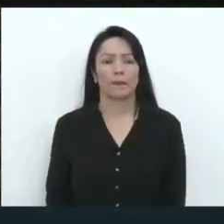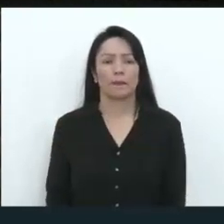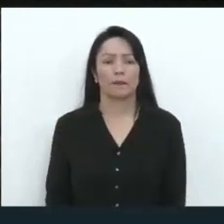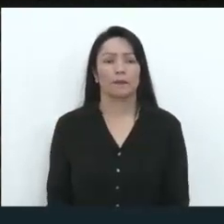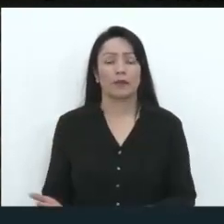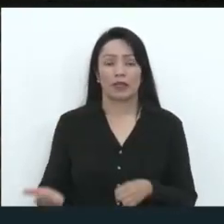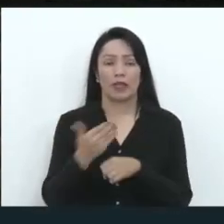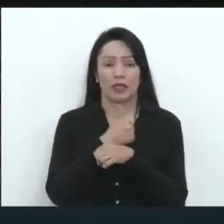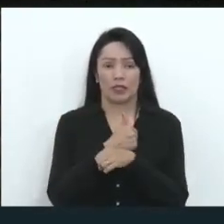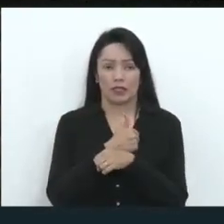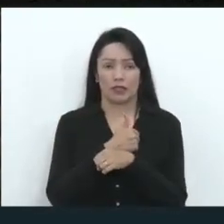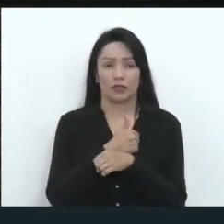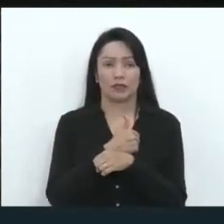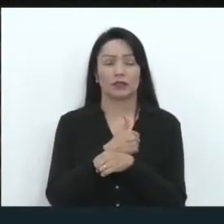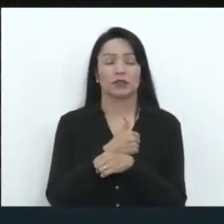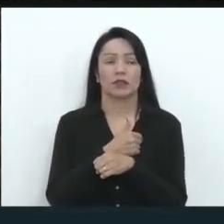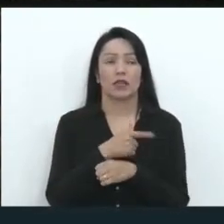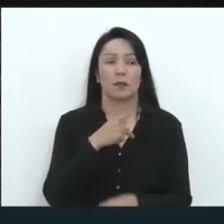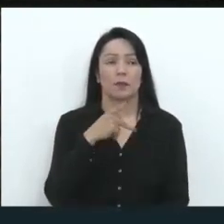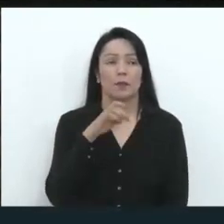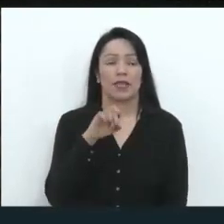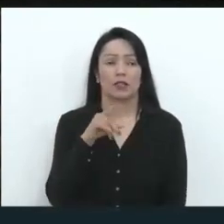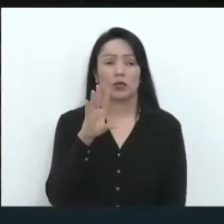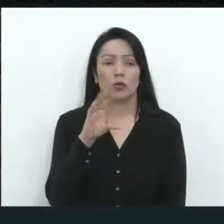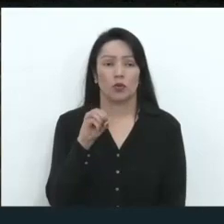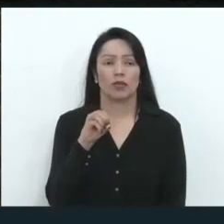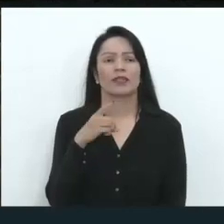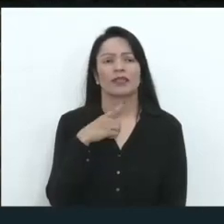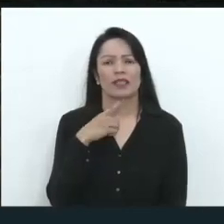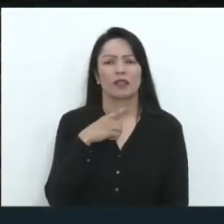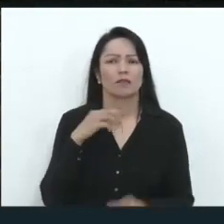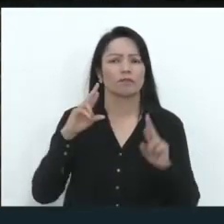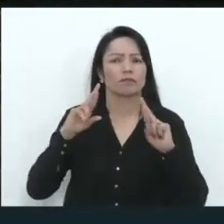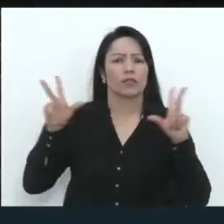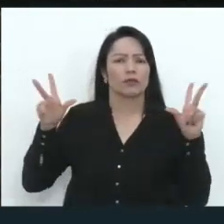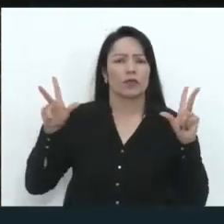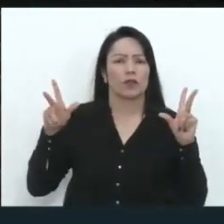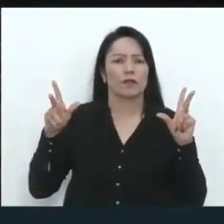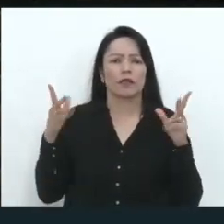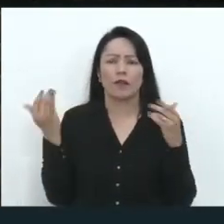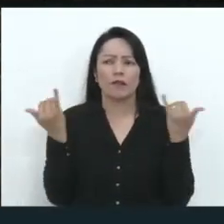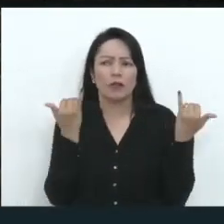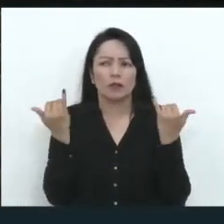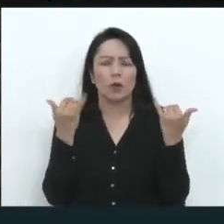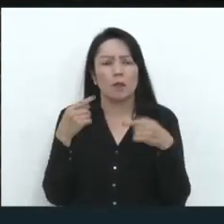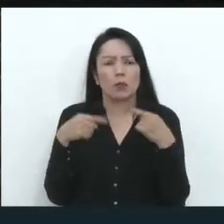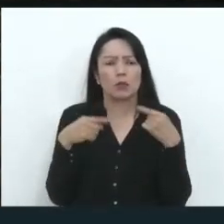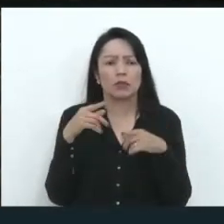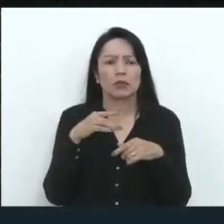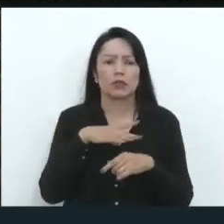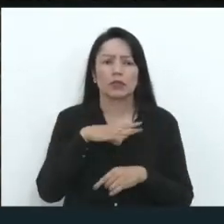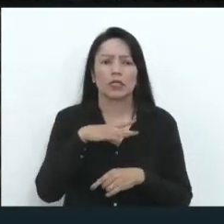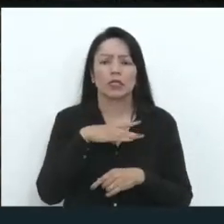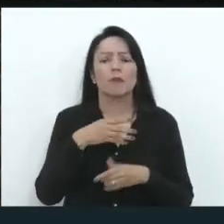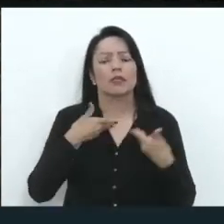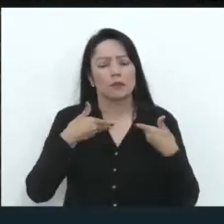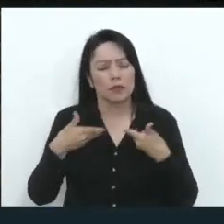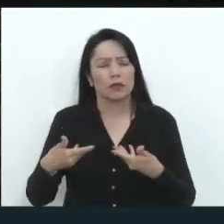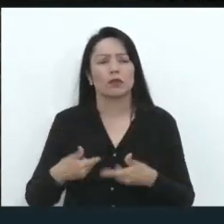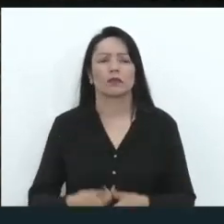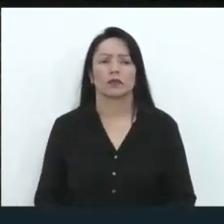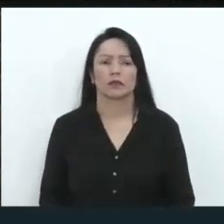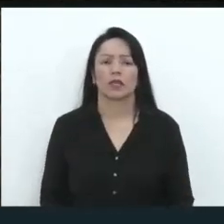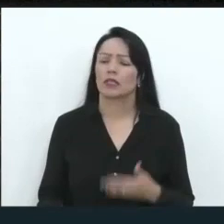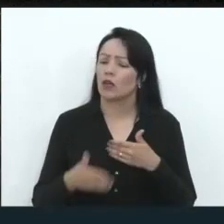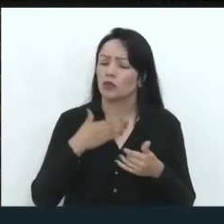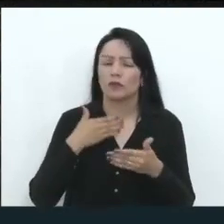Pedro tinha tido uma orientação diferente sobre as questões da política da cidade, mesmo assim ele me convidava. Independente do governo